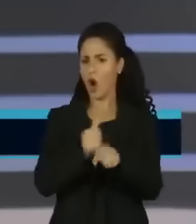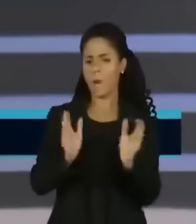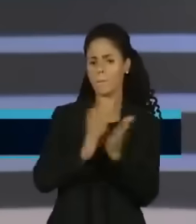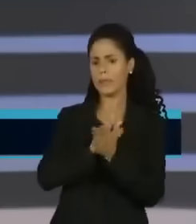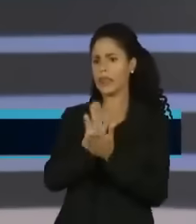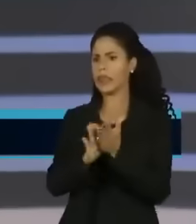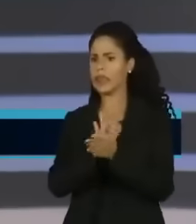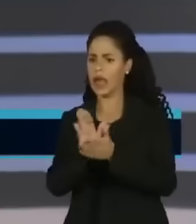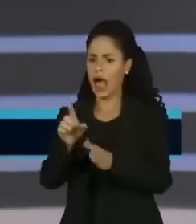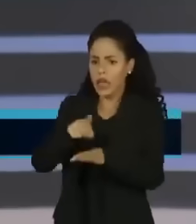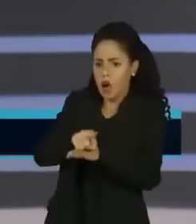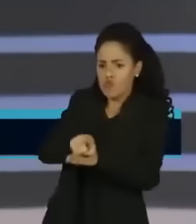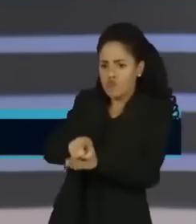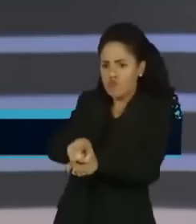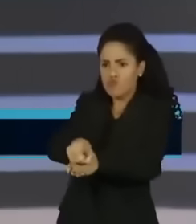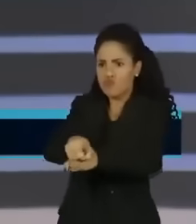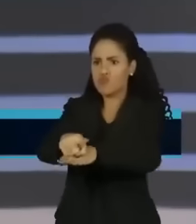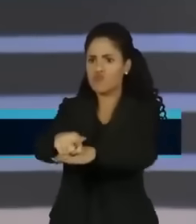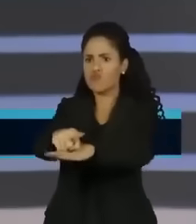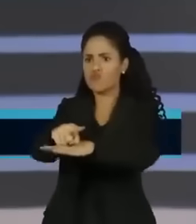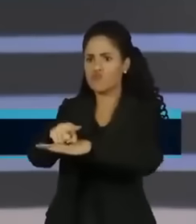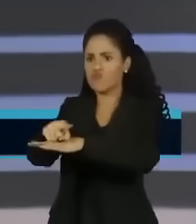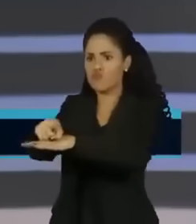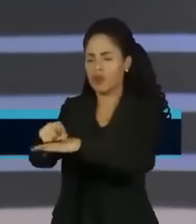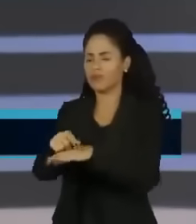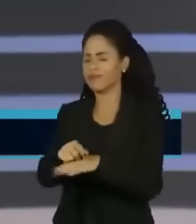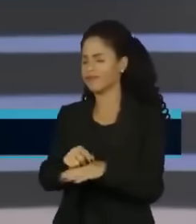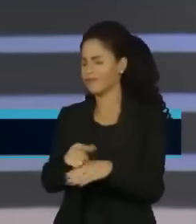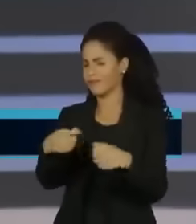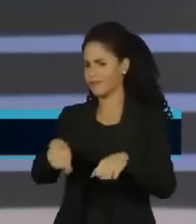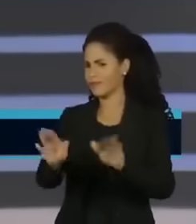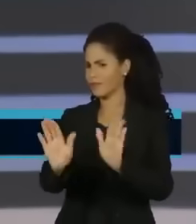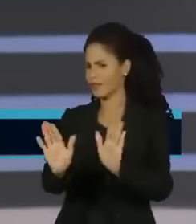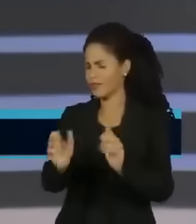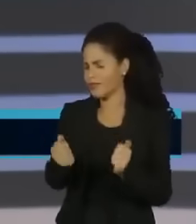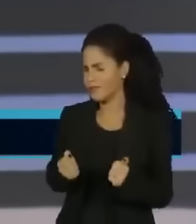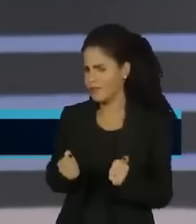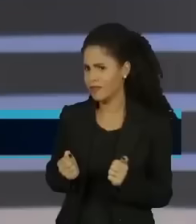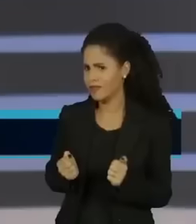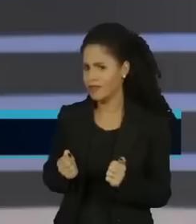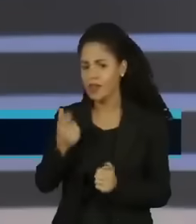rua, não tinha nada disso. Nesse primeiro momento, não. Precisava o quê? Precisava de ter